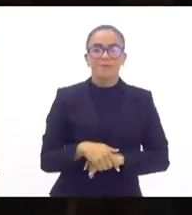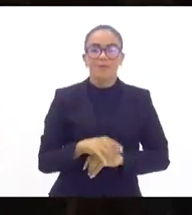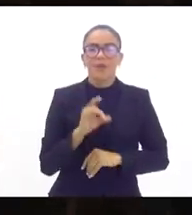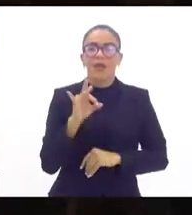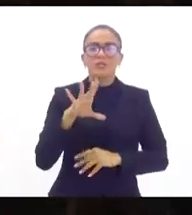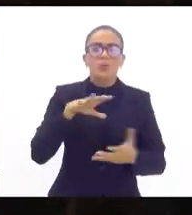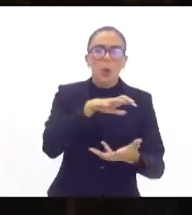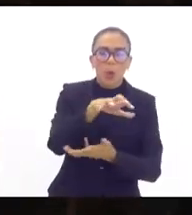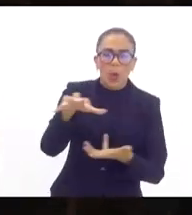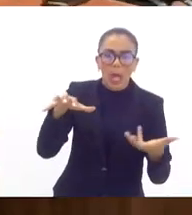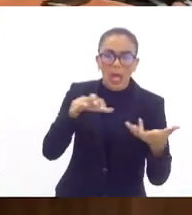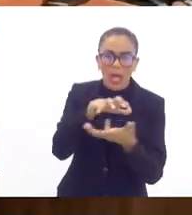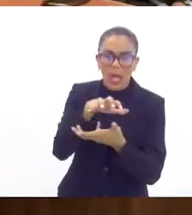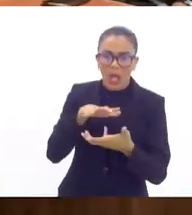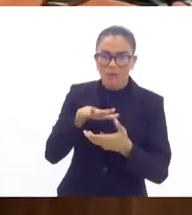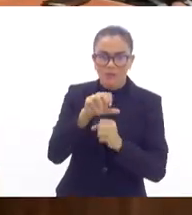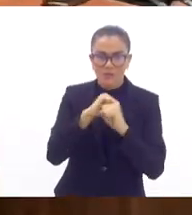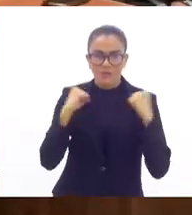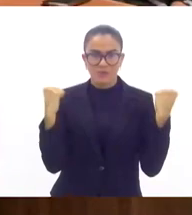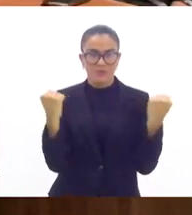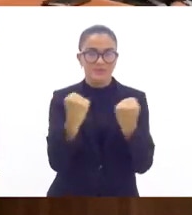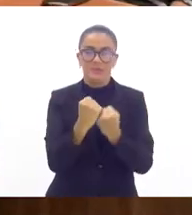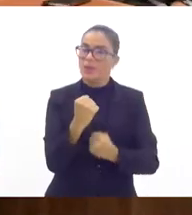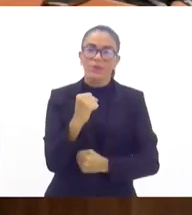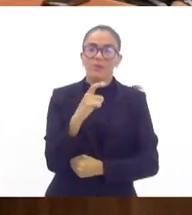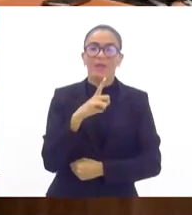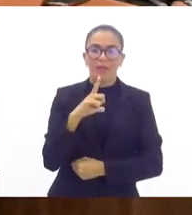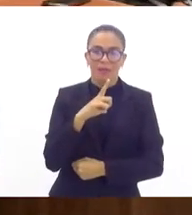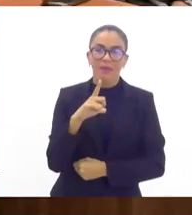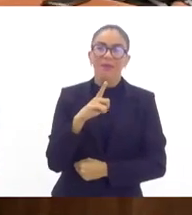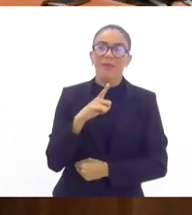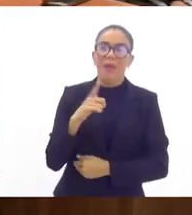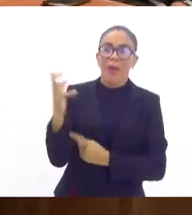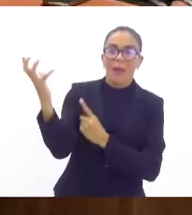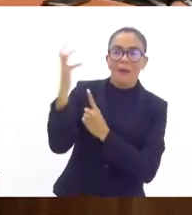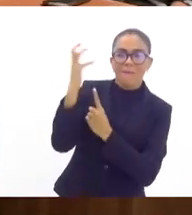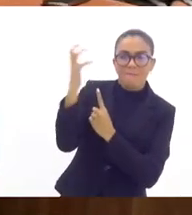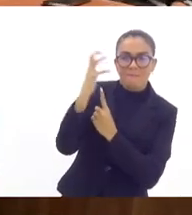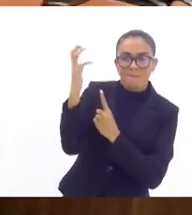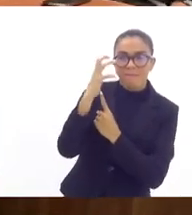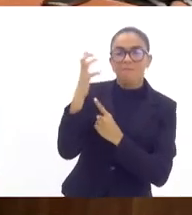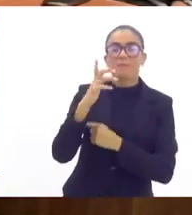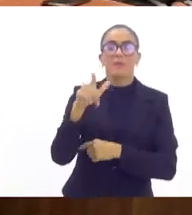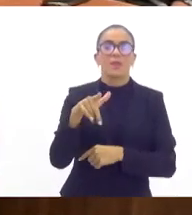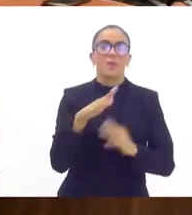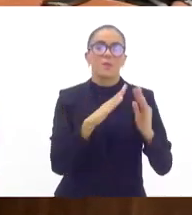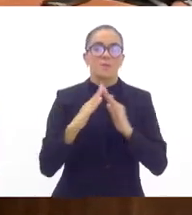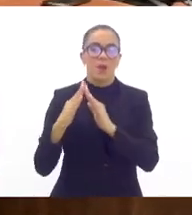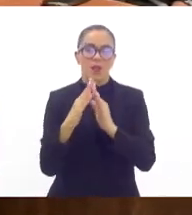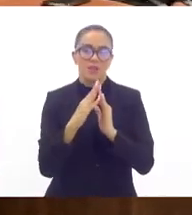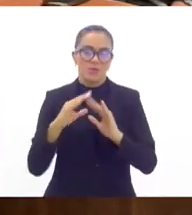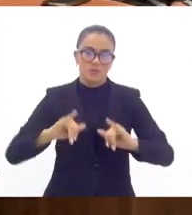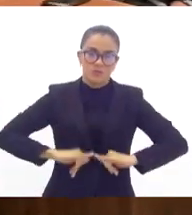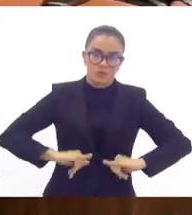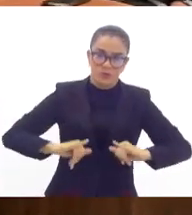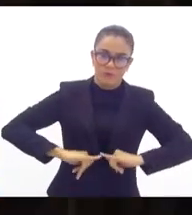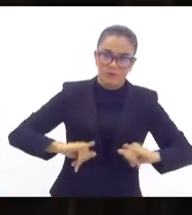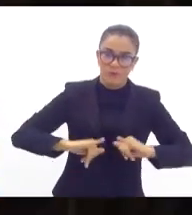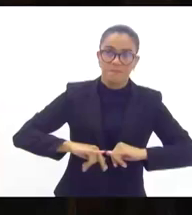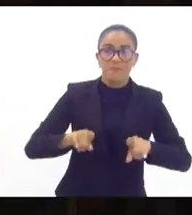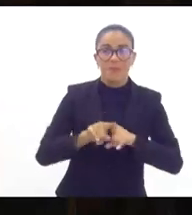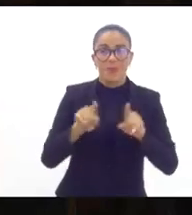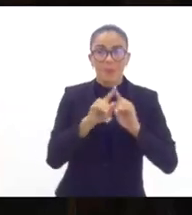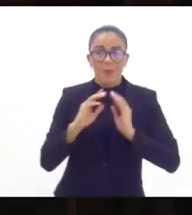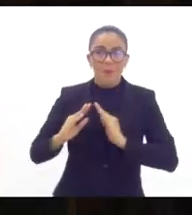caos que se instala é toda uma rede de ameaça que o morador que tá ali sofre e o morador está